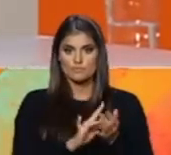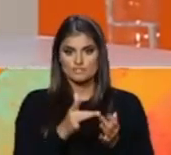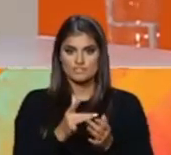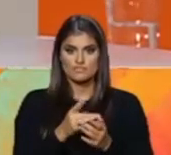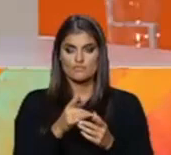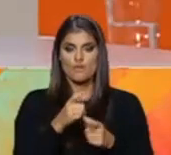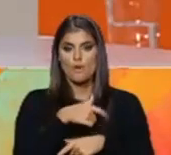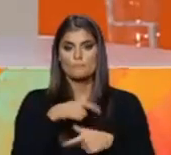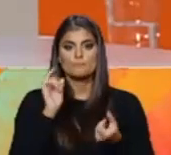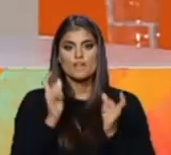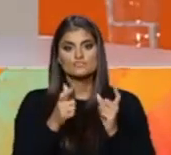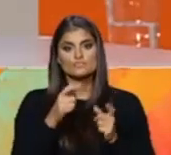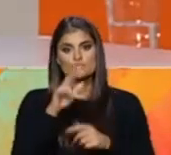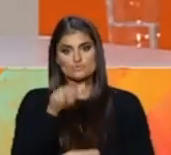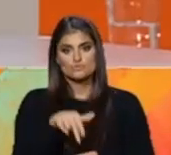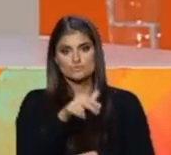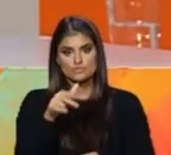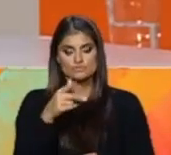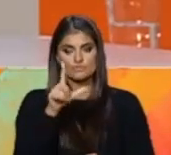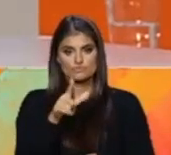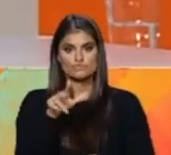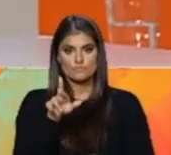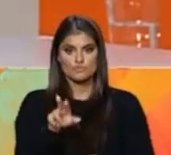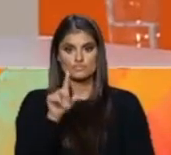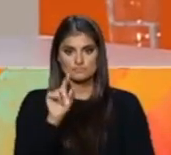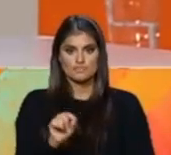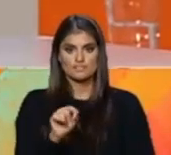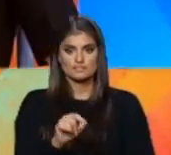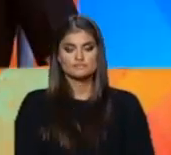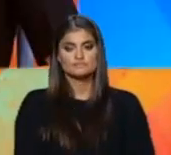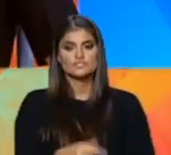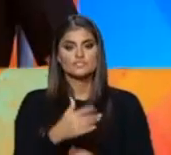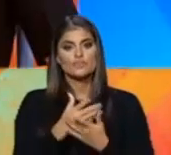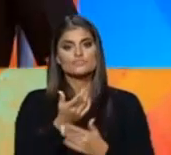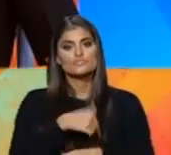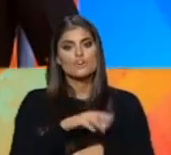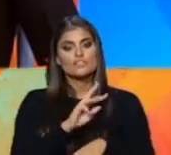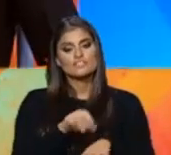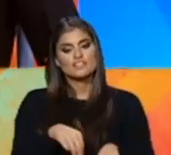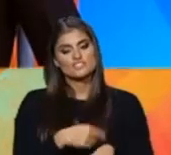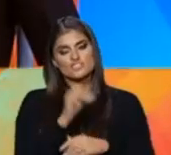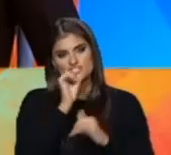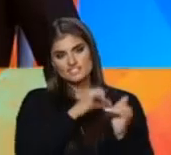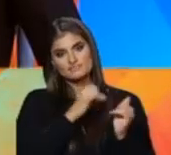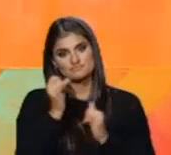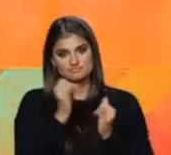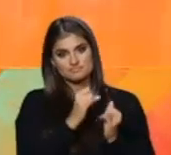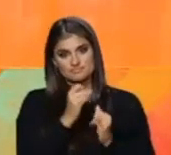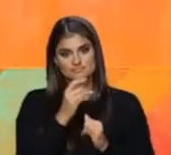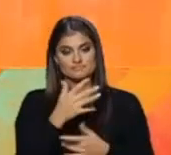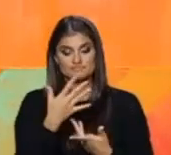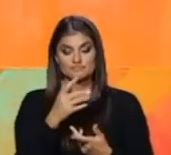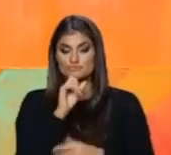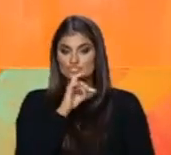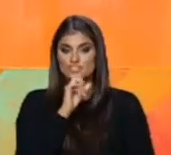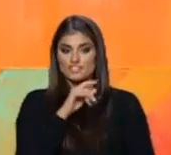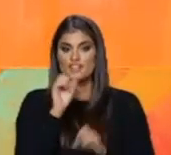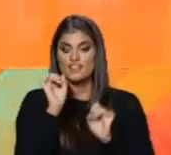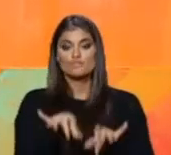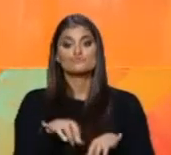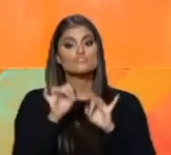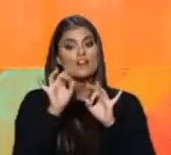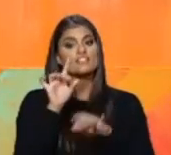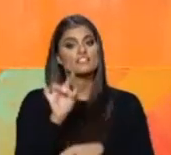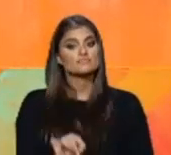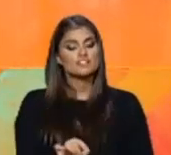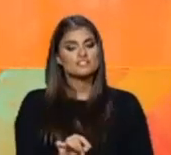ao México, para Suíça, Luxemburgo. Para alguns dos nossos amigos no estrangeiro, nós até fazíamos só 3 horas de cantar ao desafio. É verdade. De Austrália. Muitas